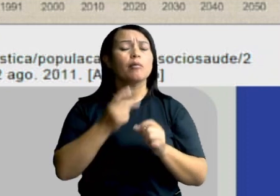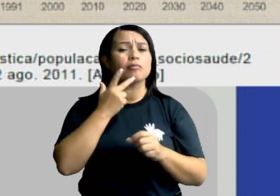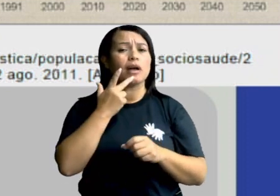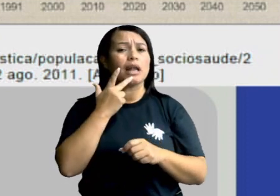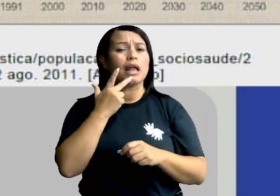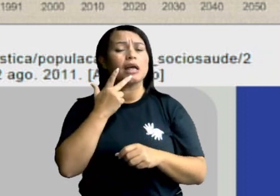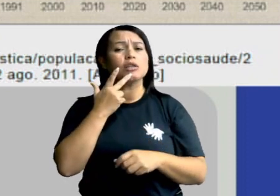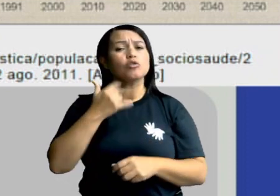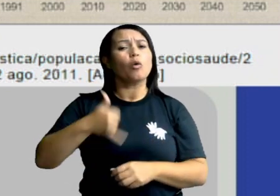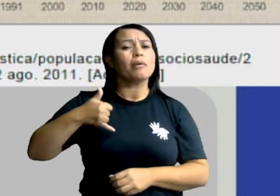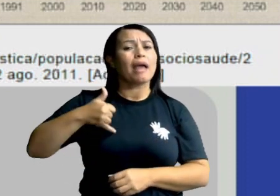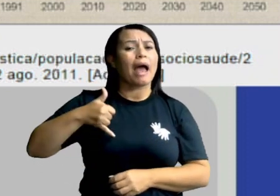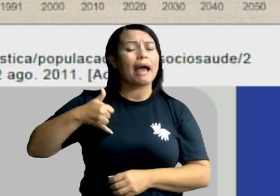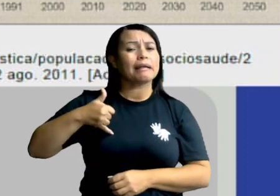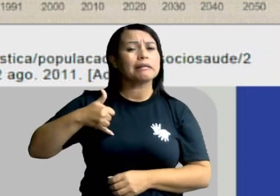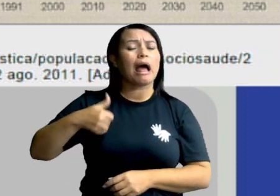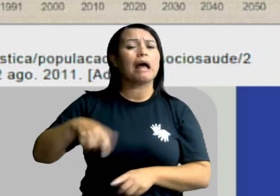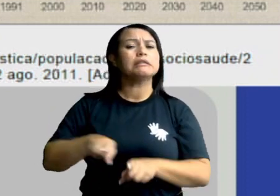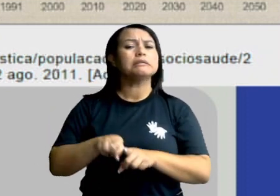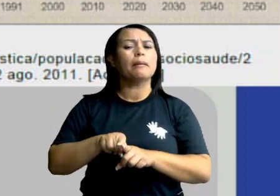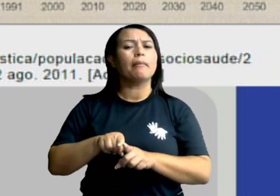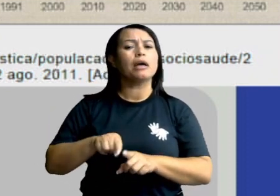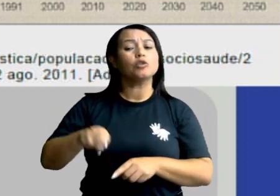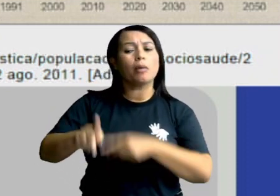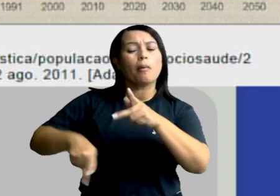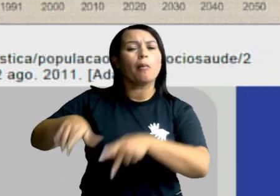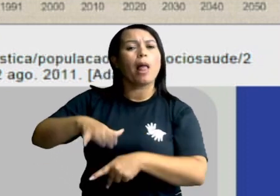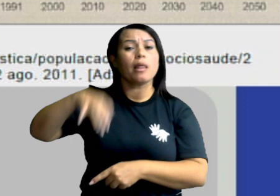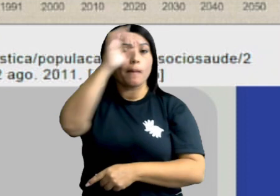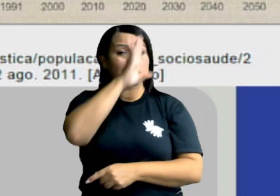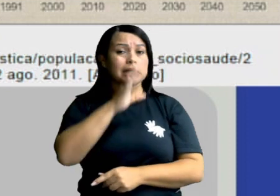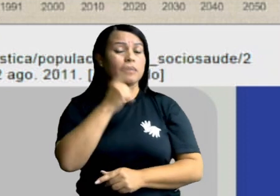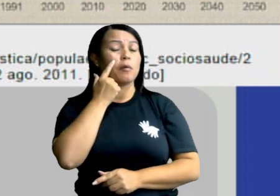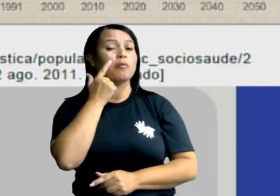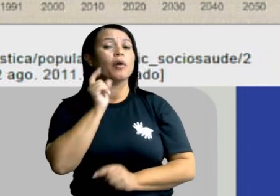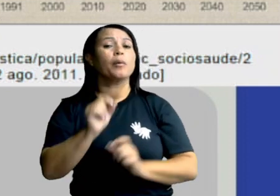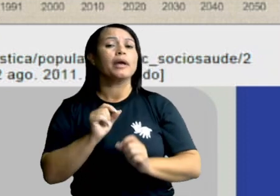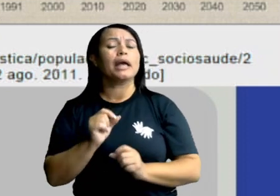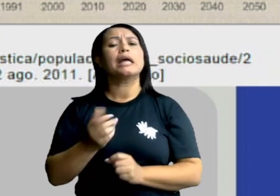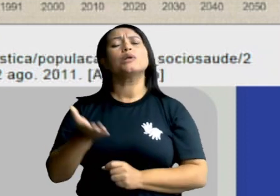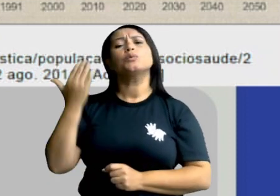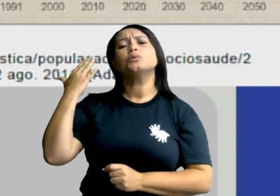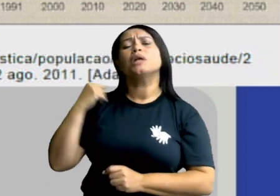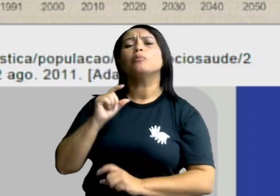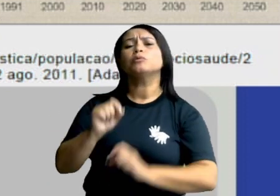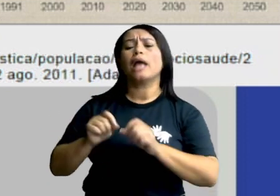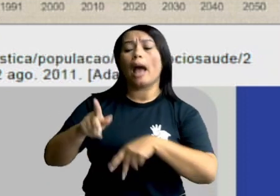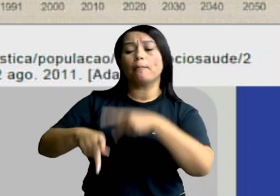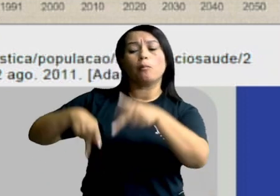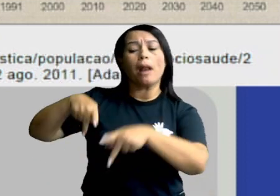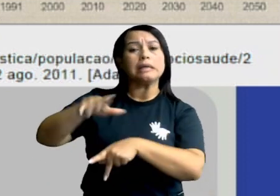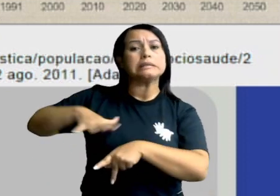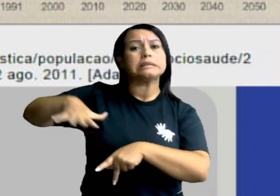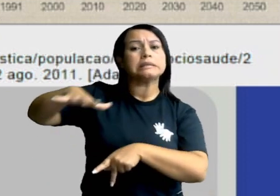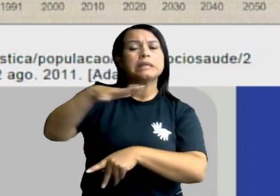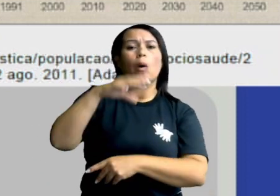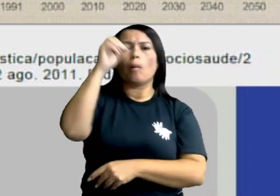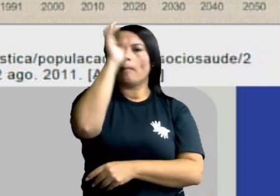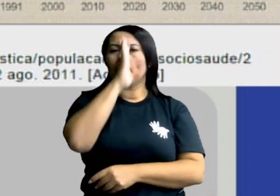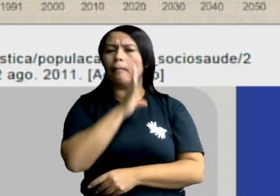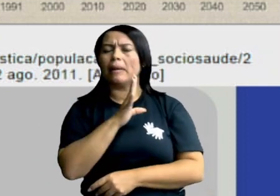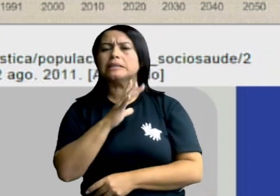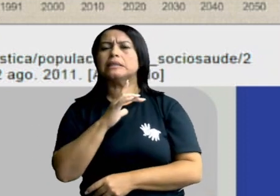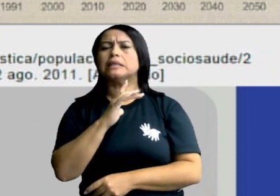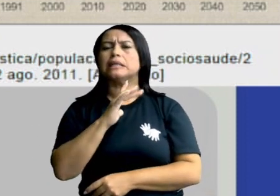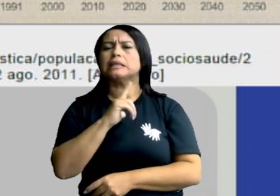idade da população brasileira. Então, em resumo, a gente pode dizer o seguinte, que nos últimos tempos a população brasileira ela está apresentando uma